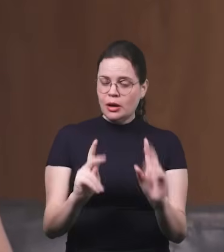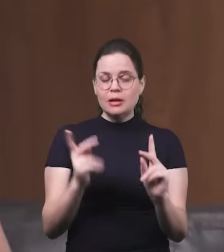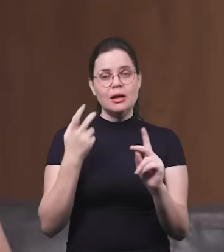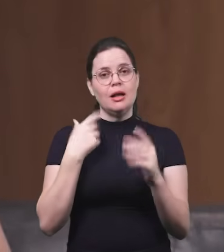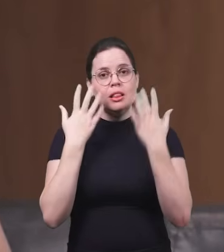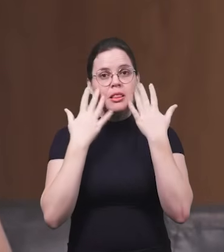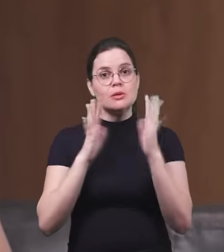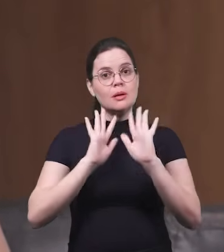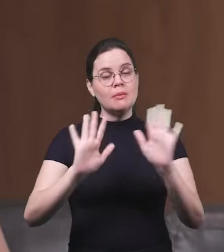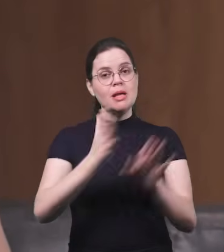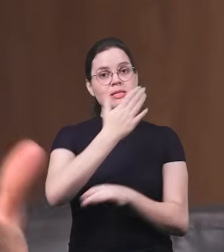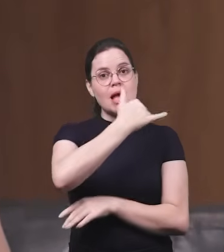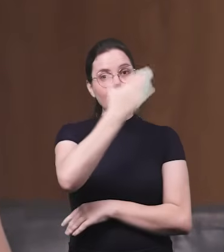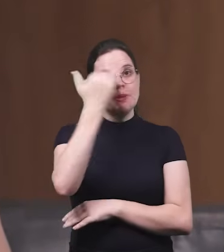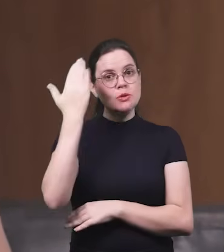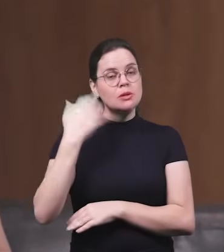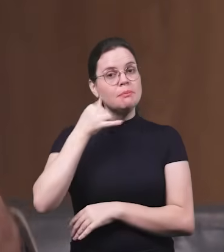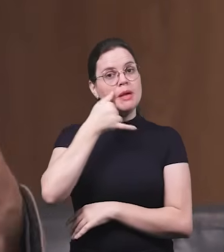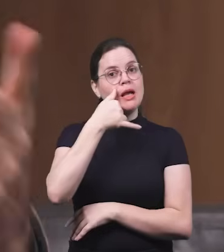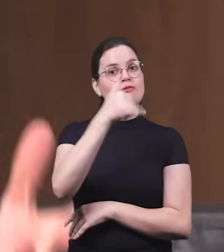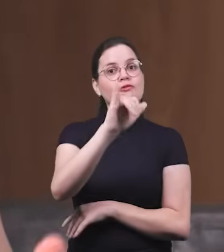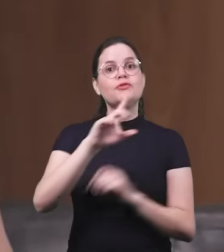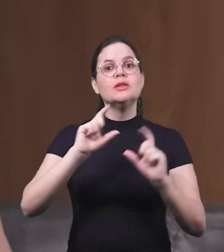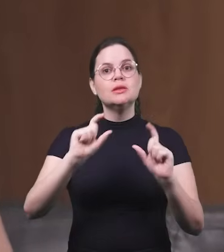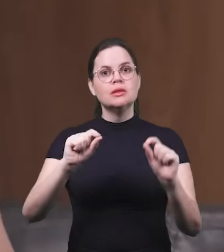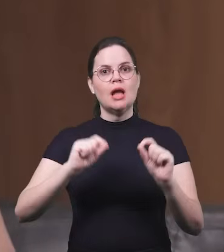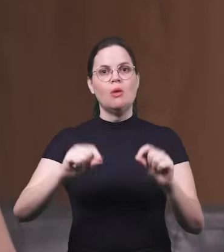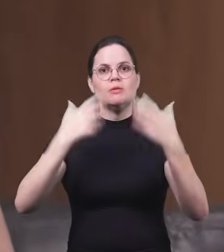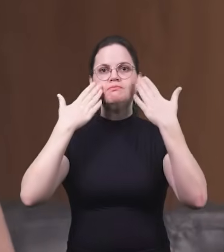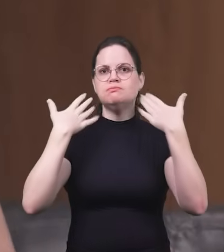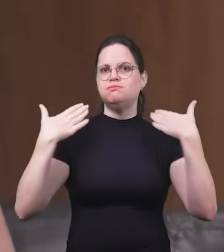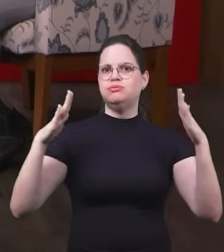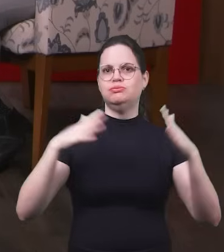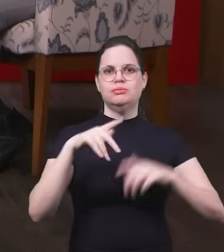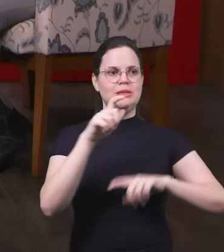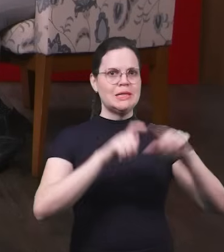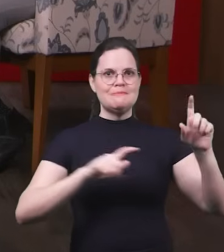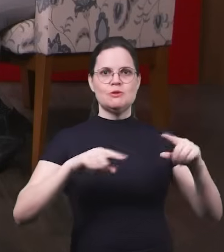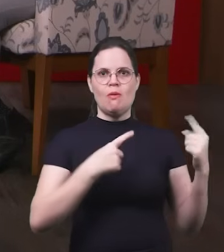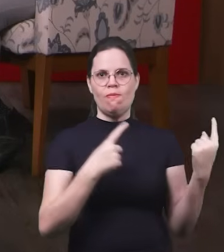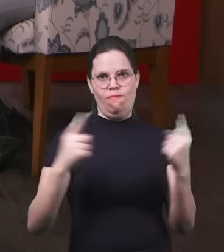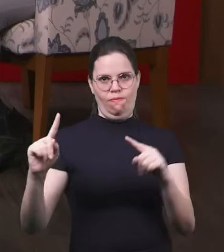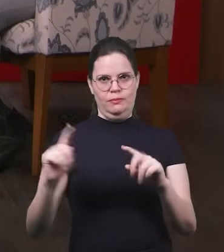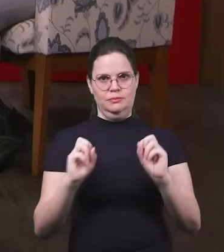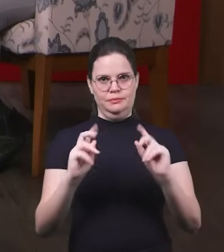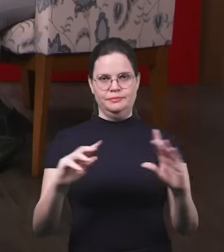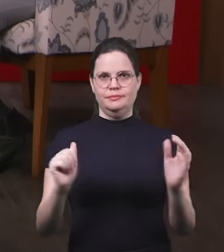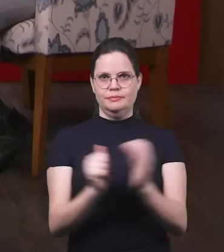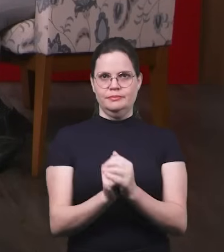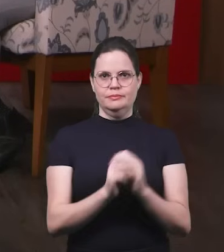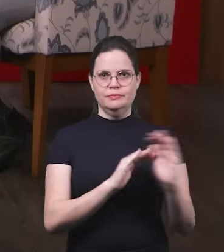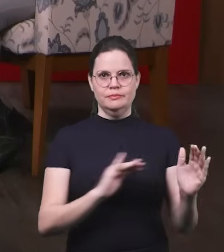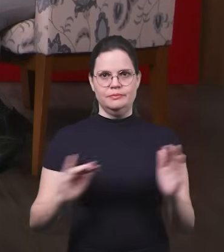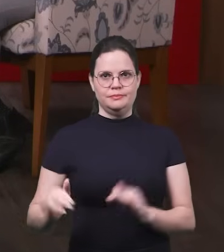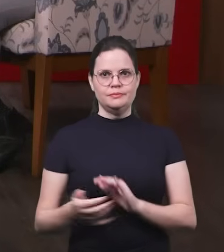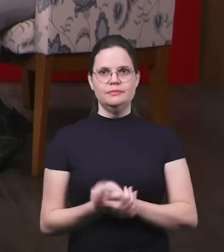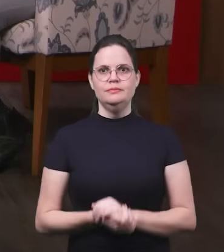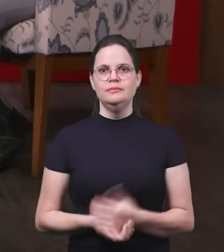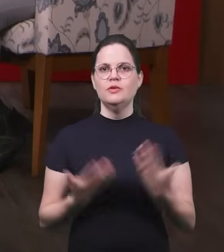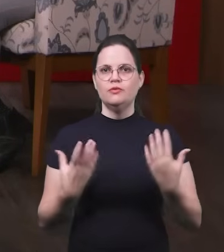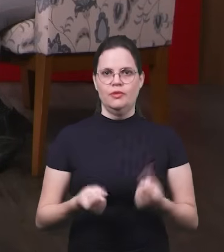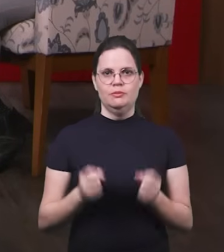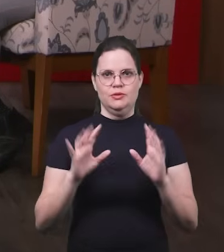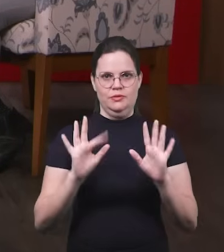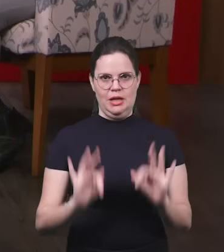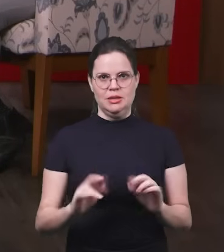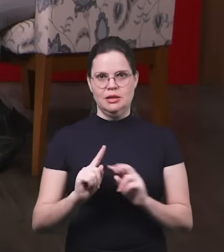ter a sabedoria de não expor isso aos predadores. Não é? Amém. Olha, eu acho que a gente podia parar por aqui, que é do tempo, Ótimo. e no